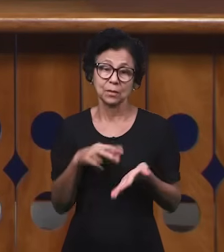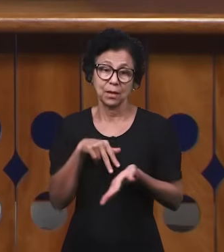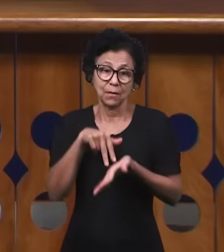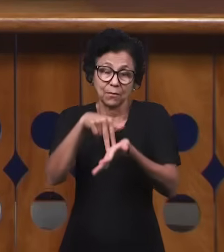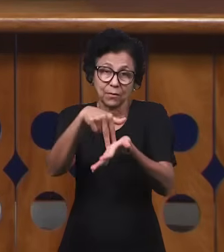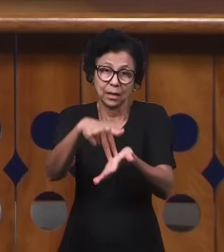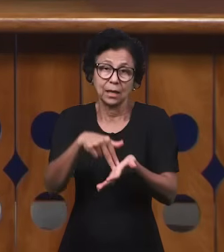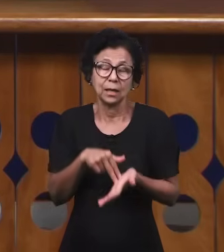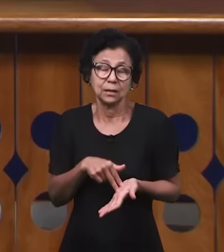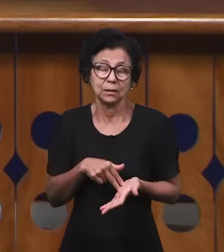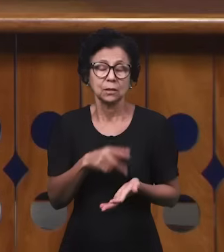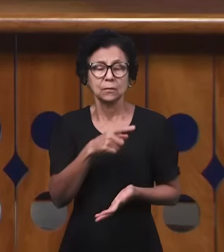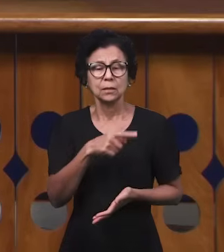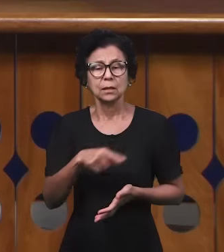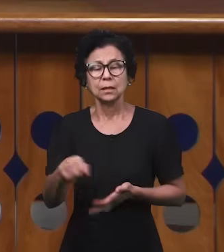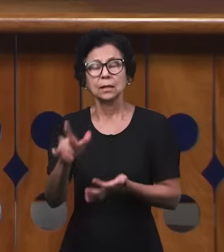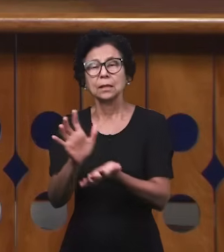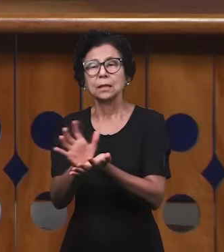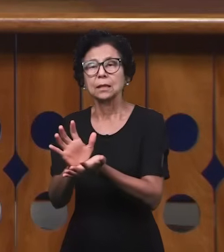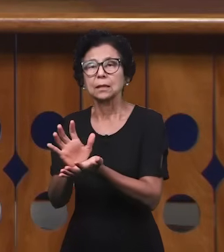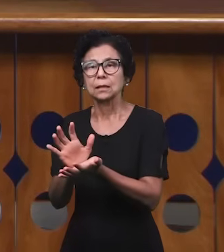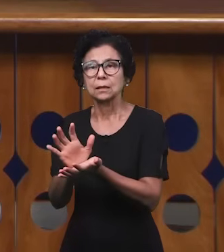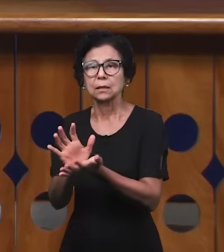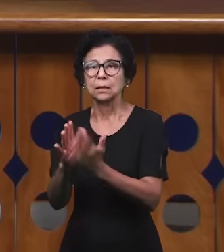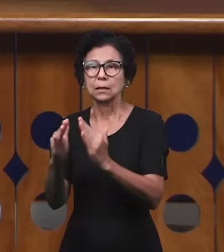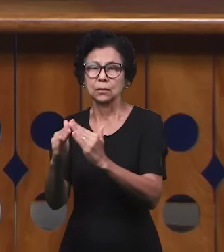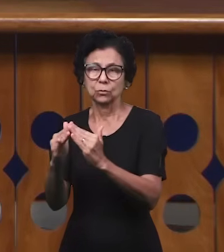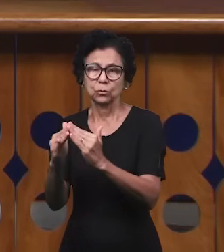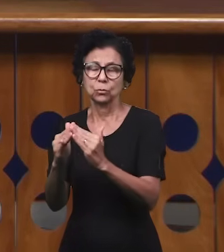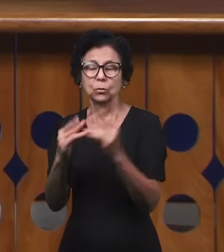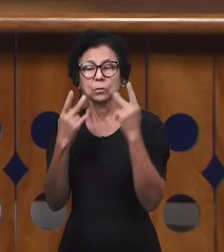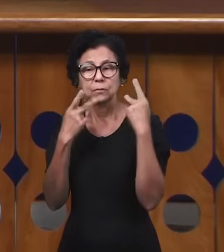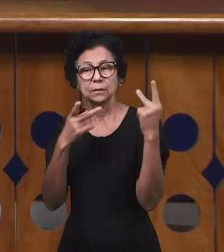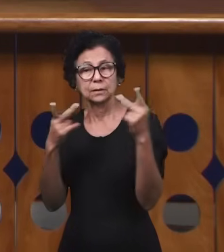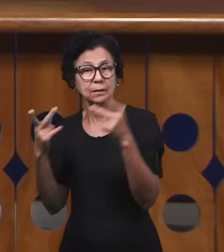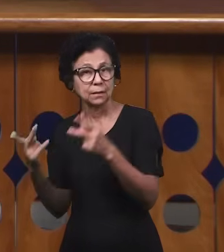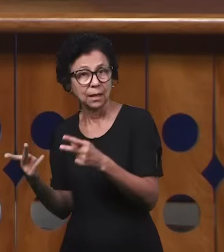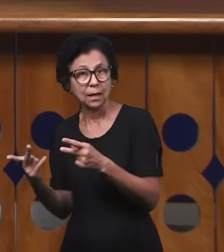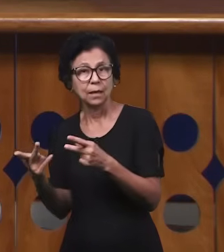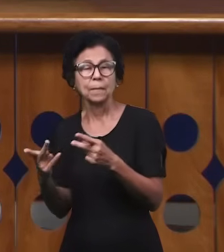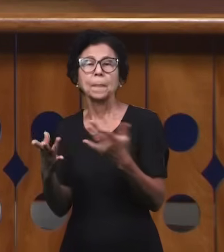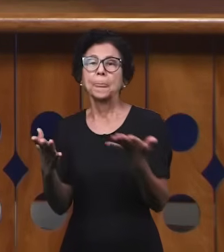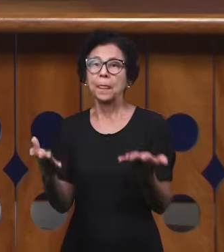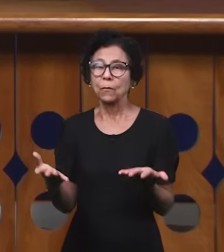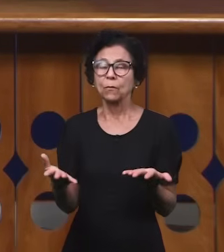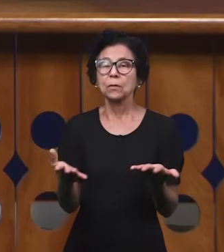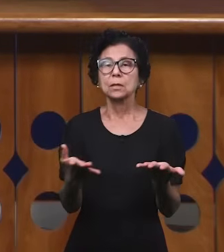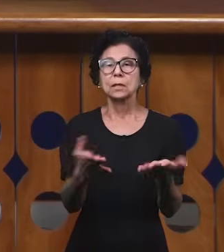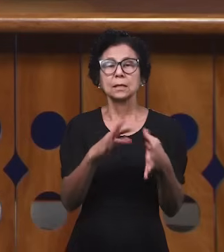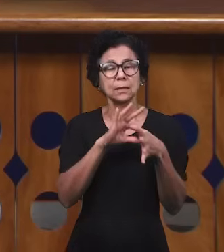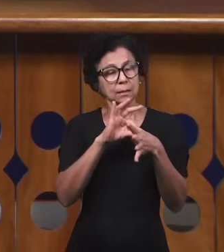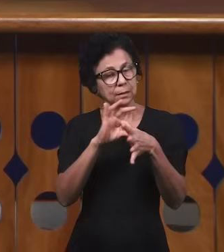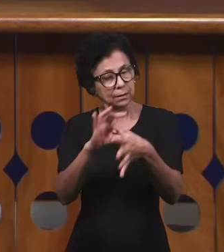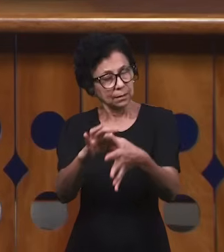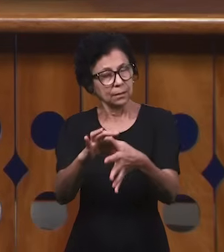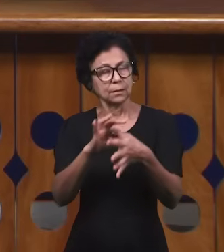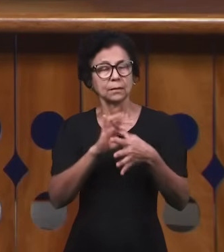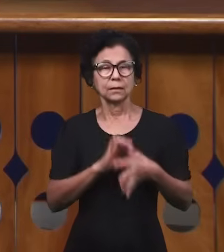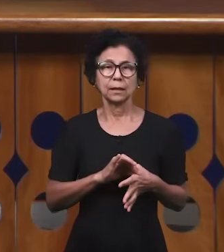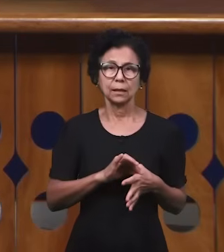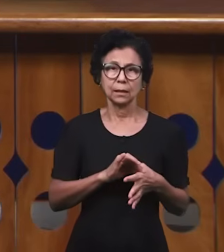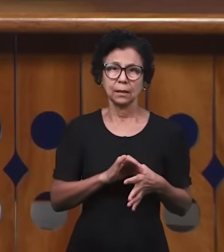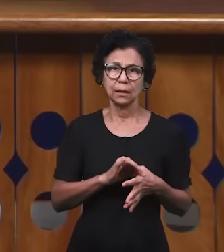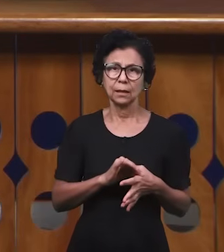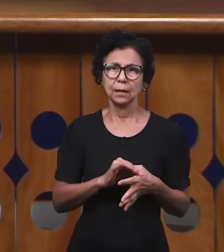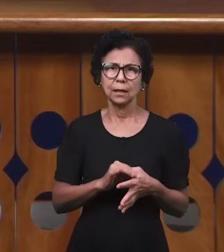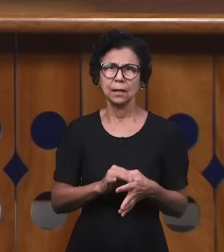idoso, você tem que liderar aquela reunião. Nós aprendemos isso. Trabalho em equipe, resolução de conflitos,